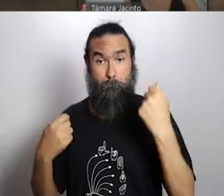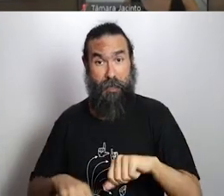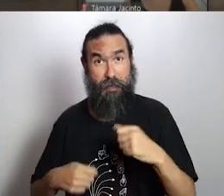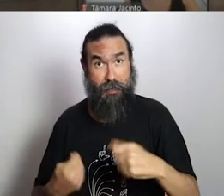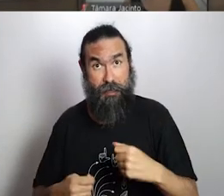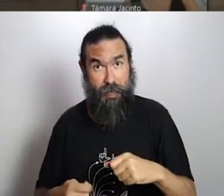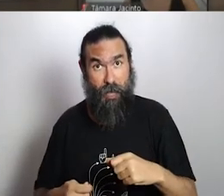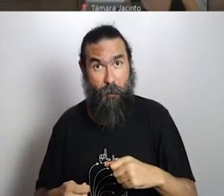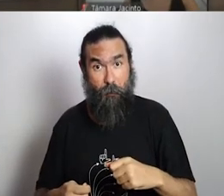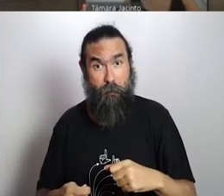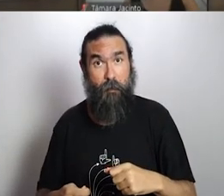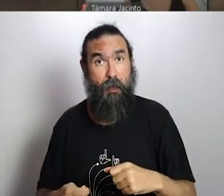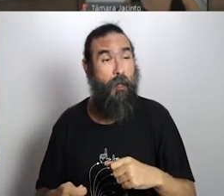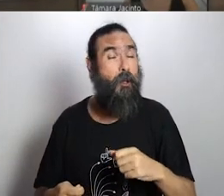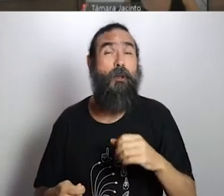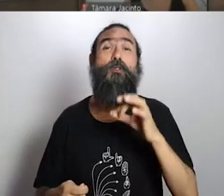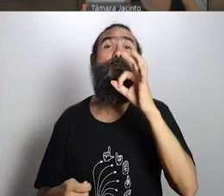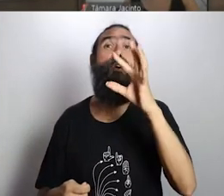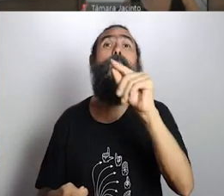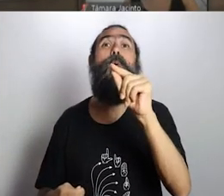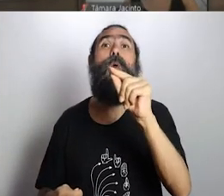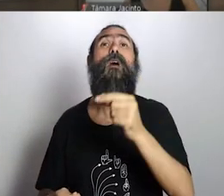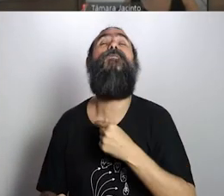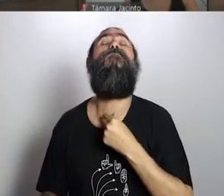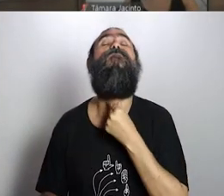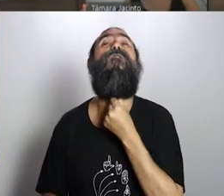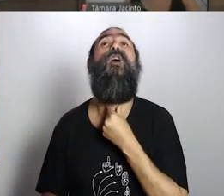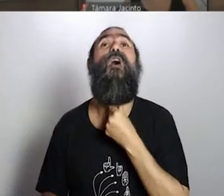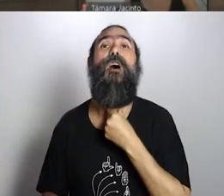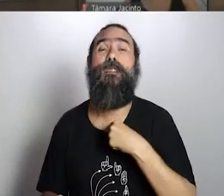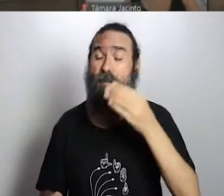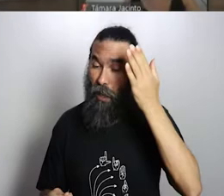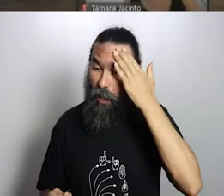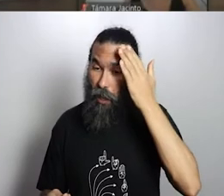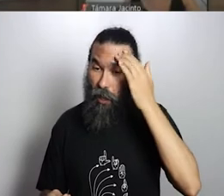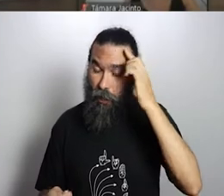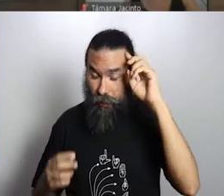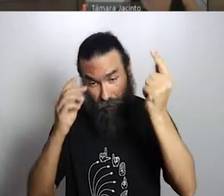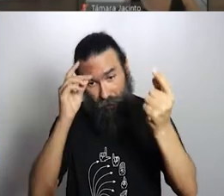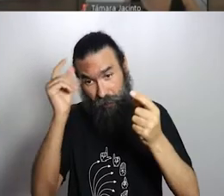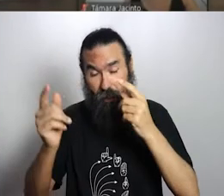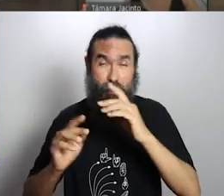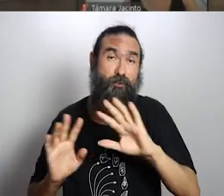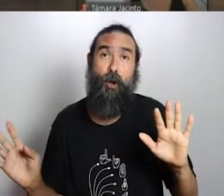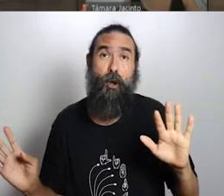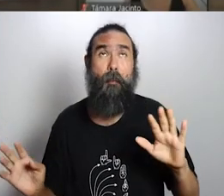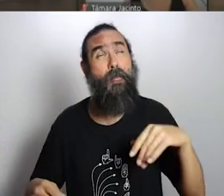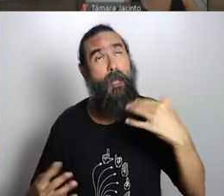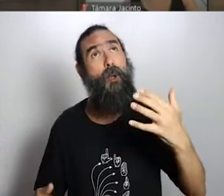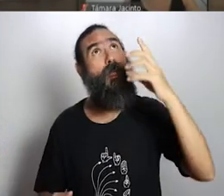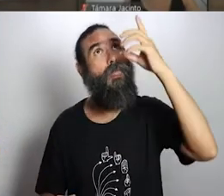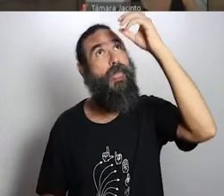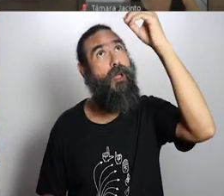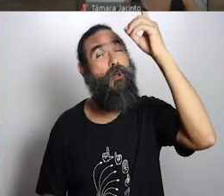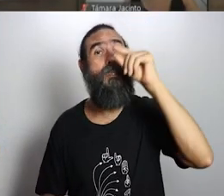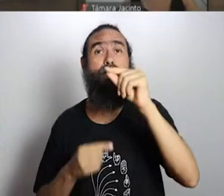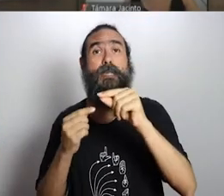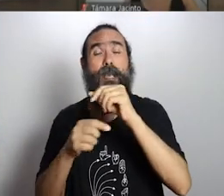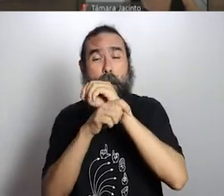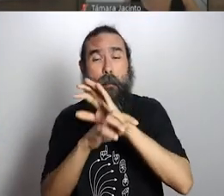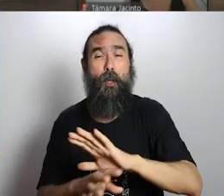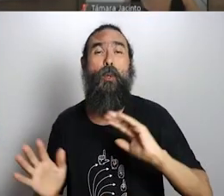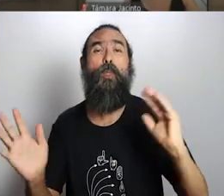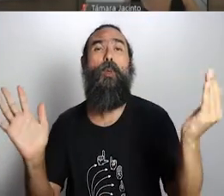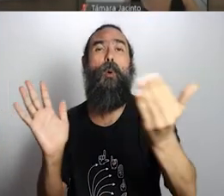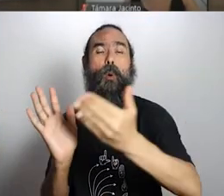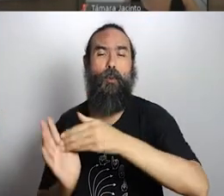só a voz e a cachola. Portanto, Deus favoreça todos os mestres e não esqueça